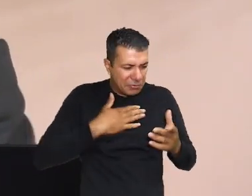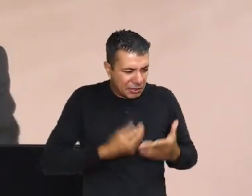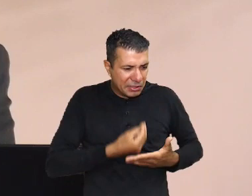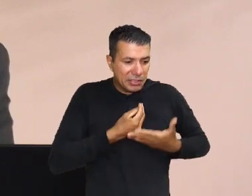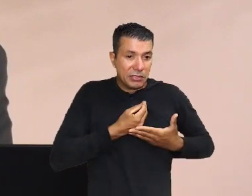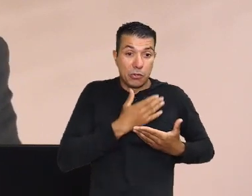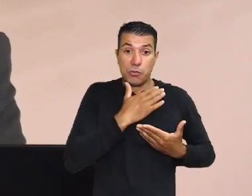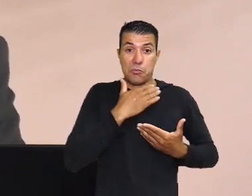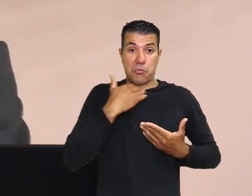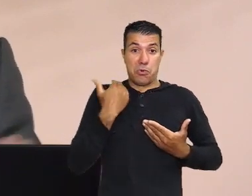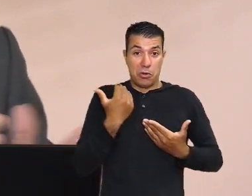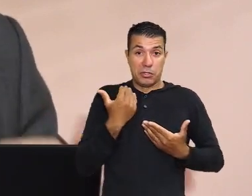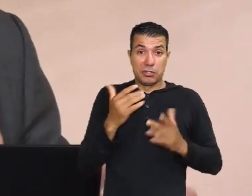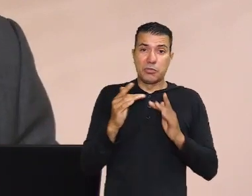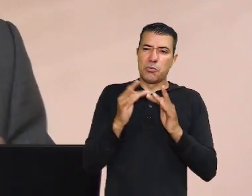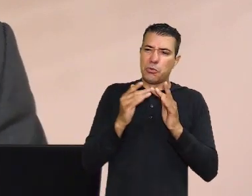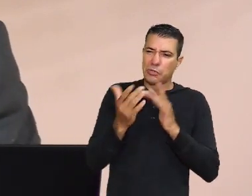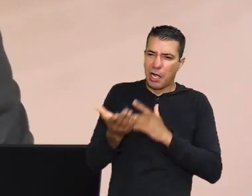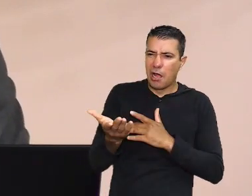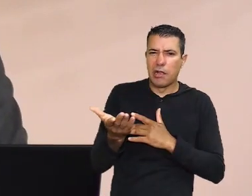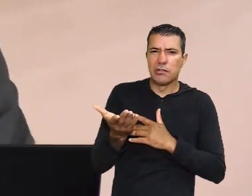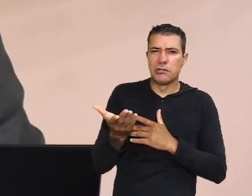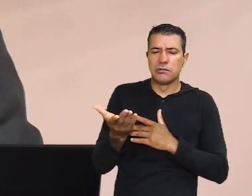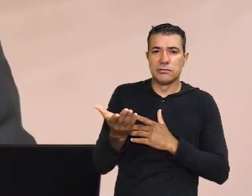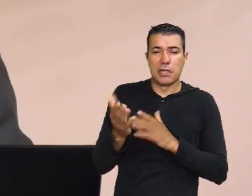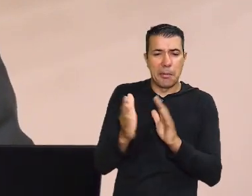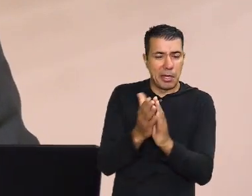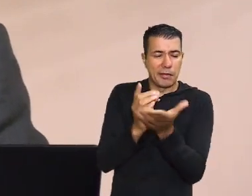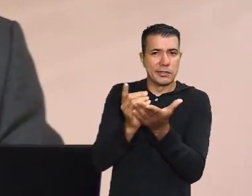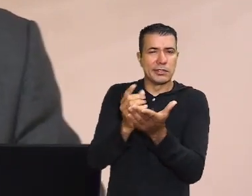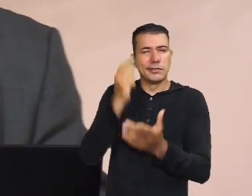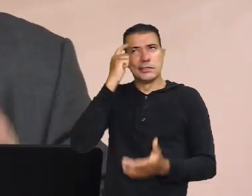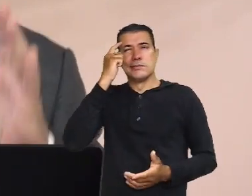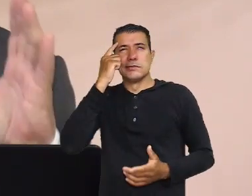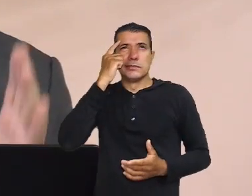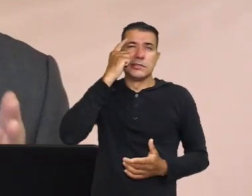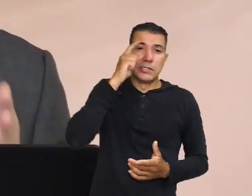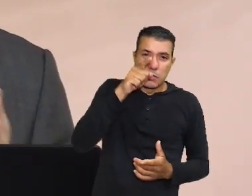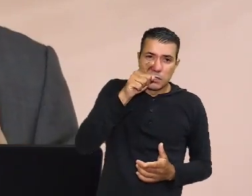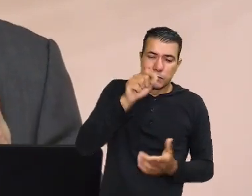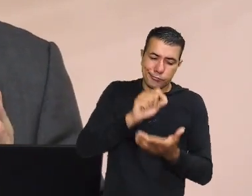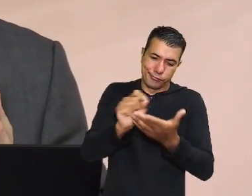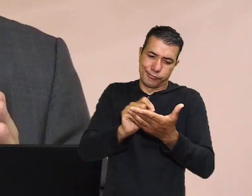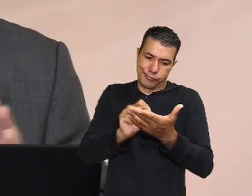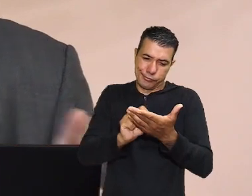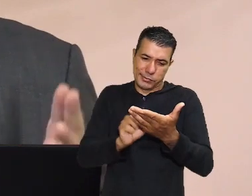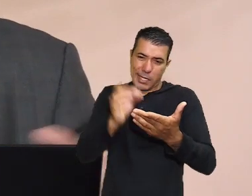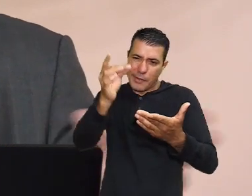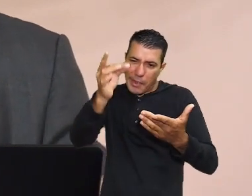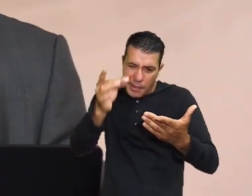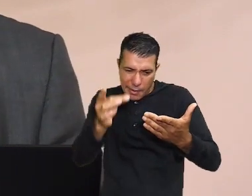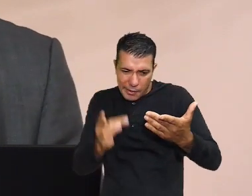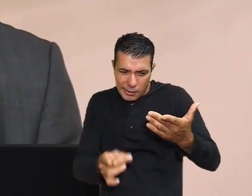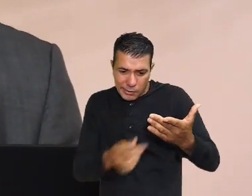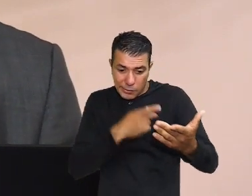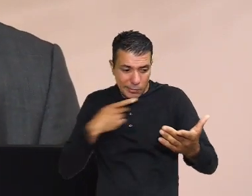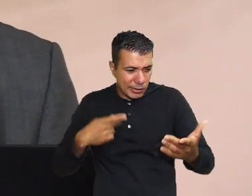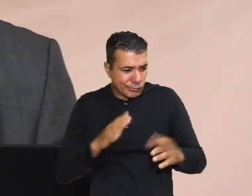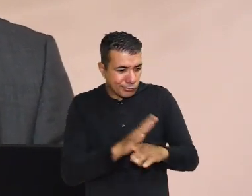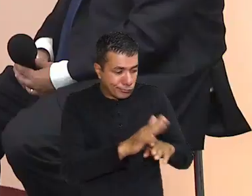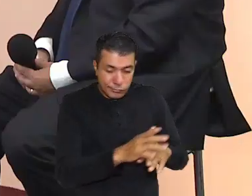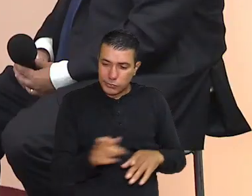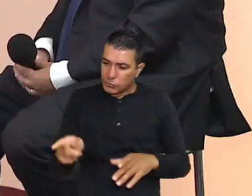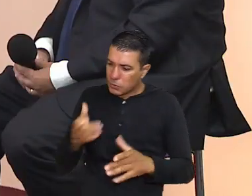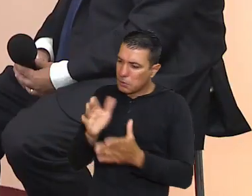os mortos, eles têm o contato. Eu sei que a Bíblia já respondeu, mas pare para pensar. Eu quero que você analise comigo, e eu vou pedir que os pastores me ajudem